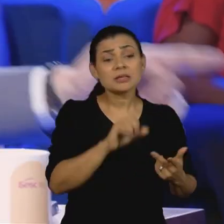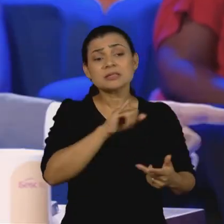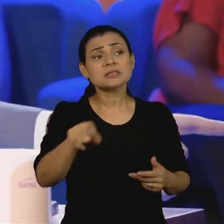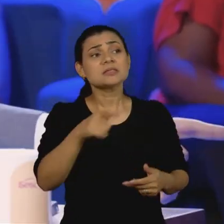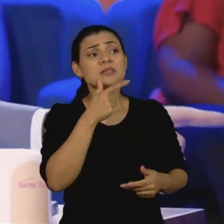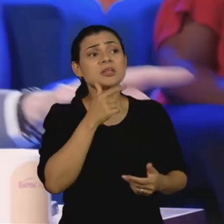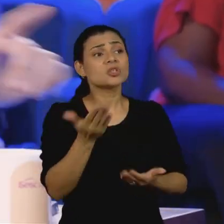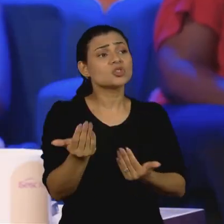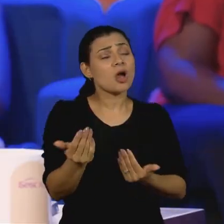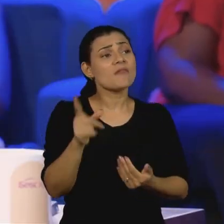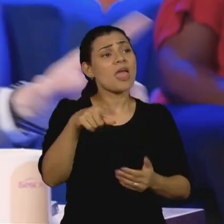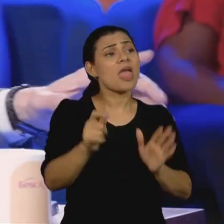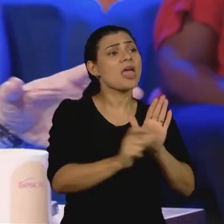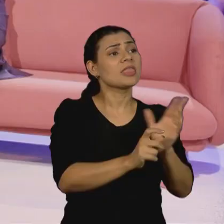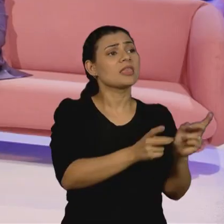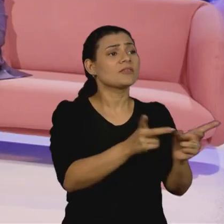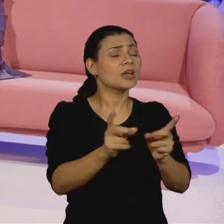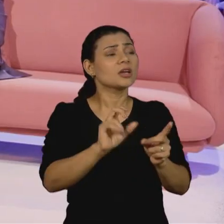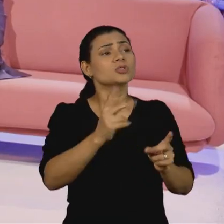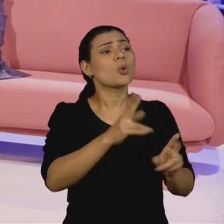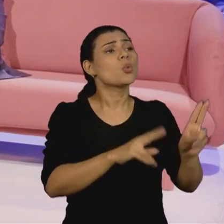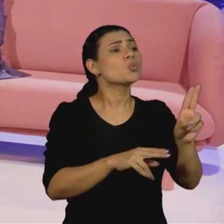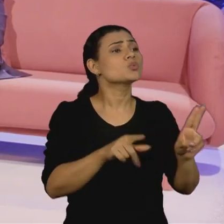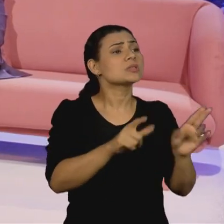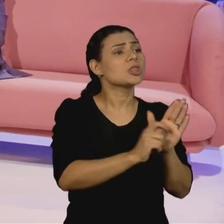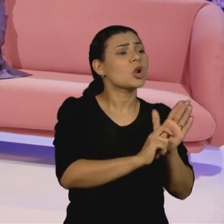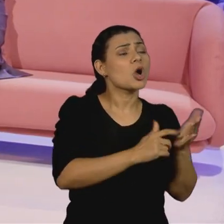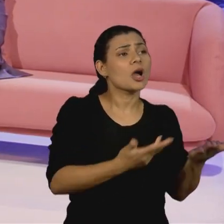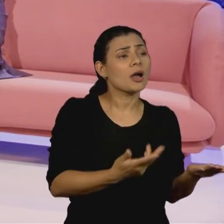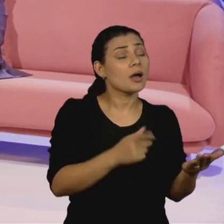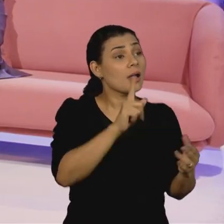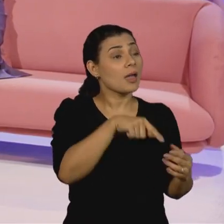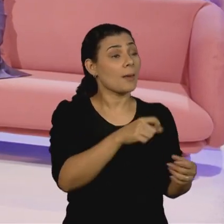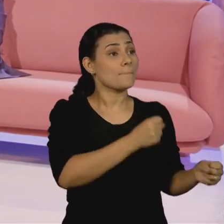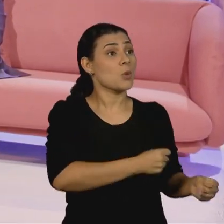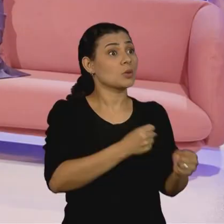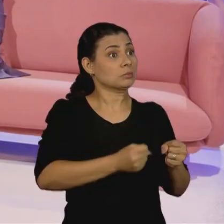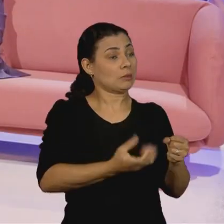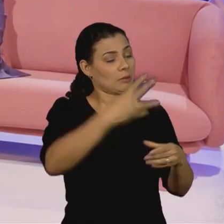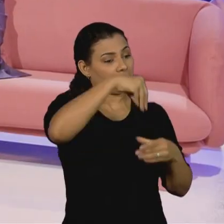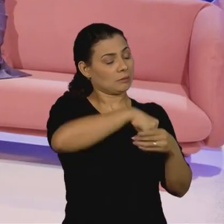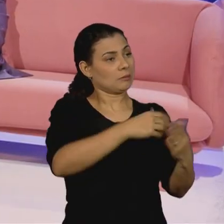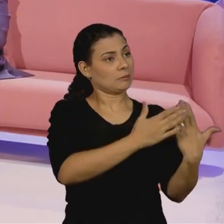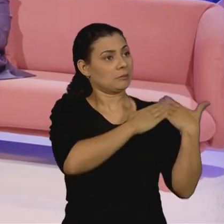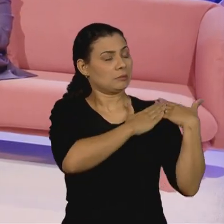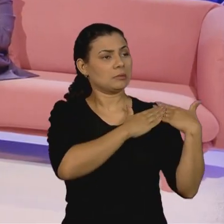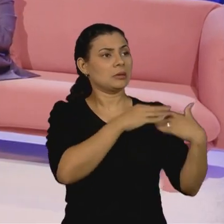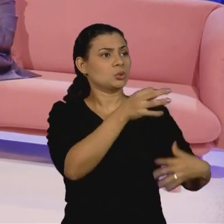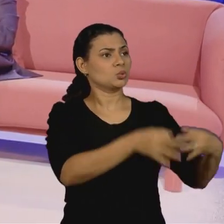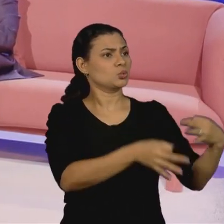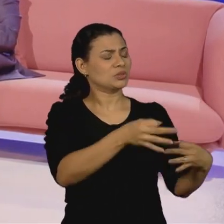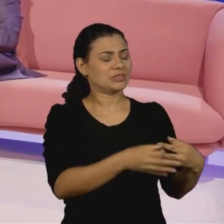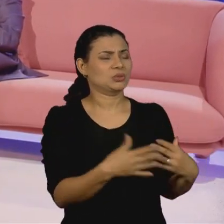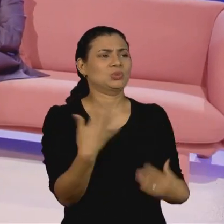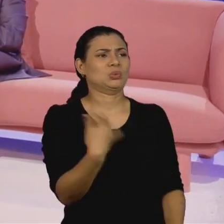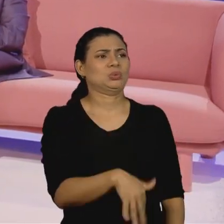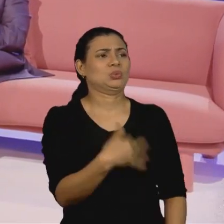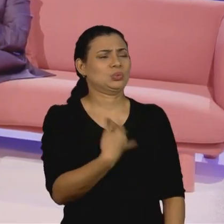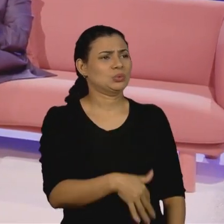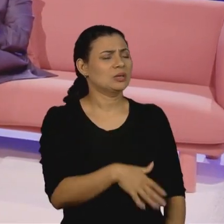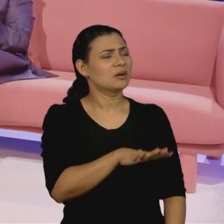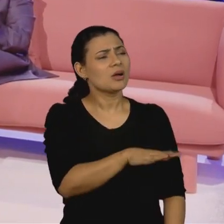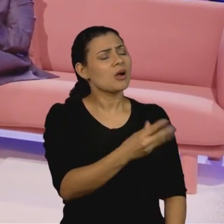traficante ou usuário, se ele vai ser preso ou não. É muito poder na mão de uma pessoa. Como é que, assim, a